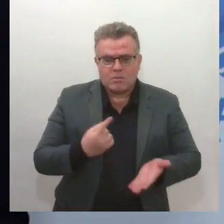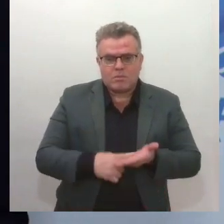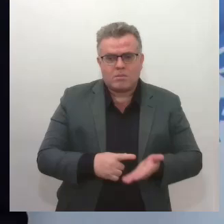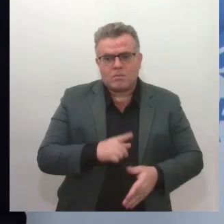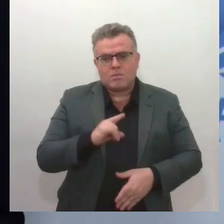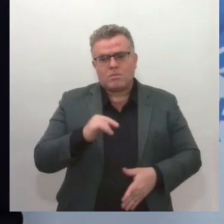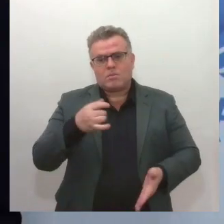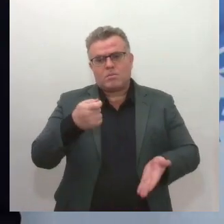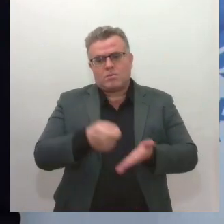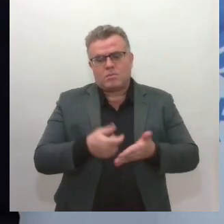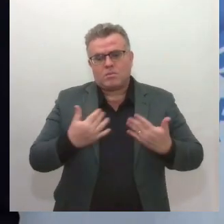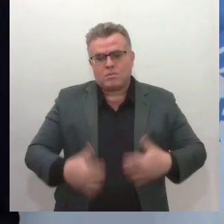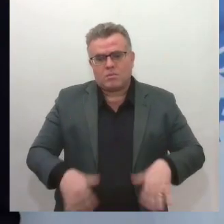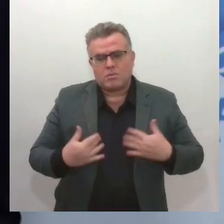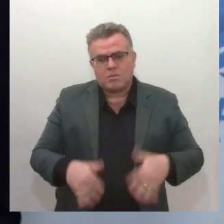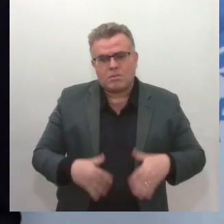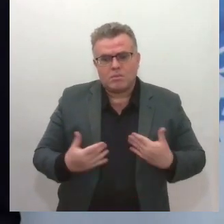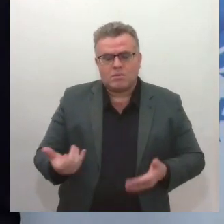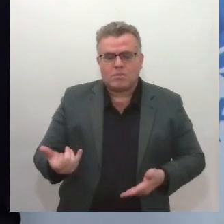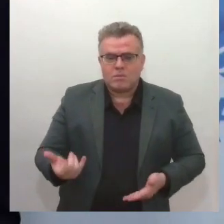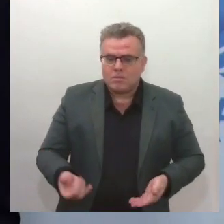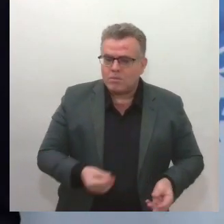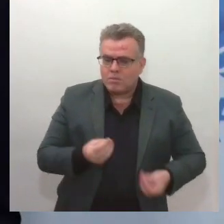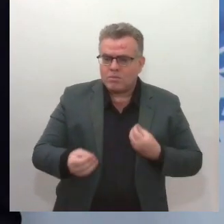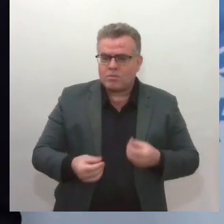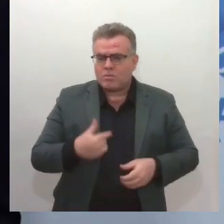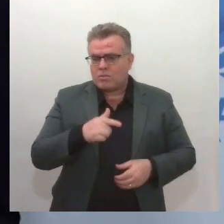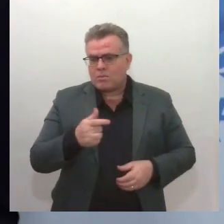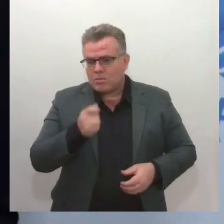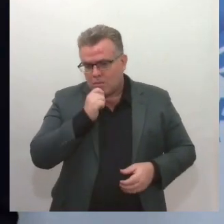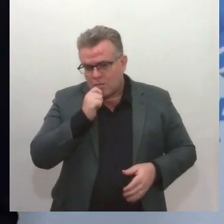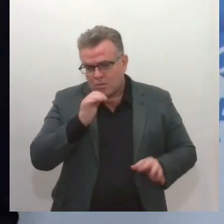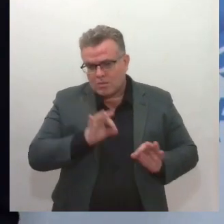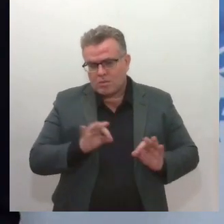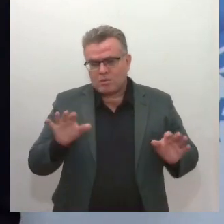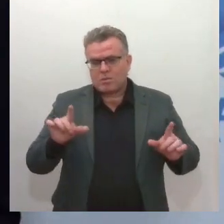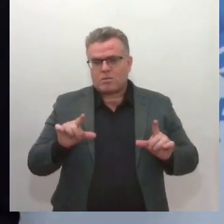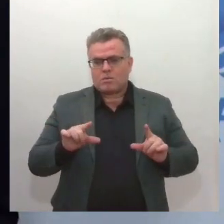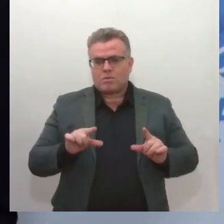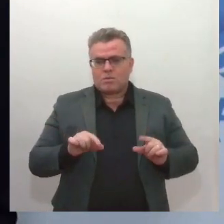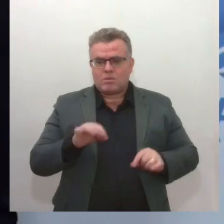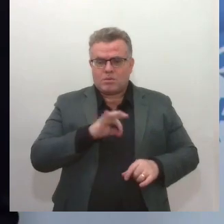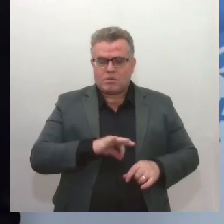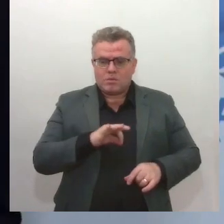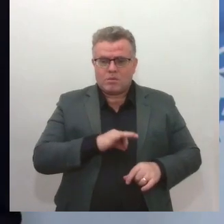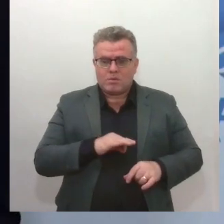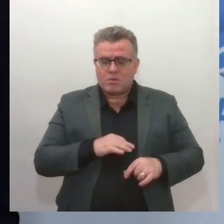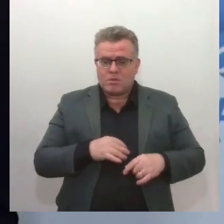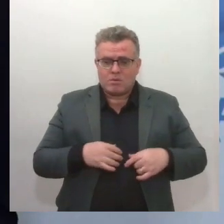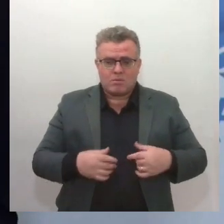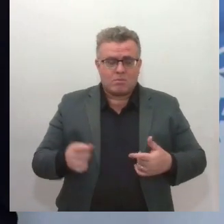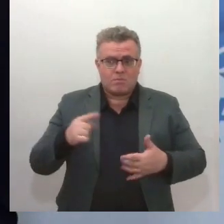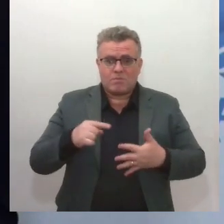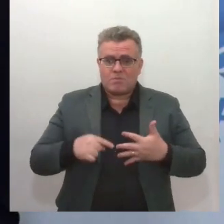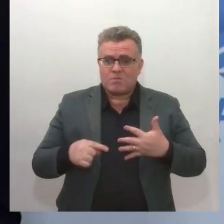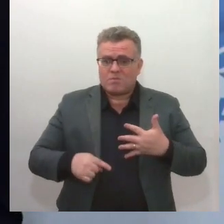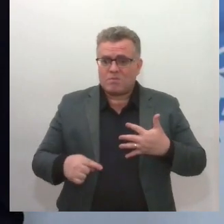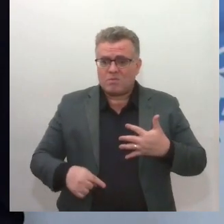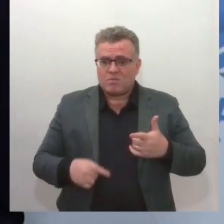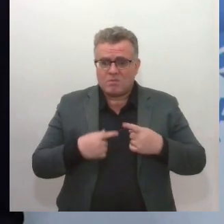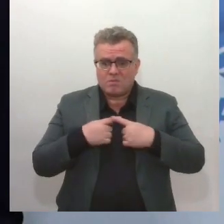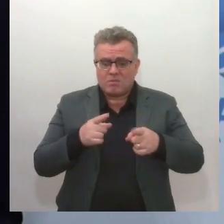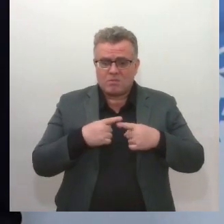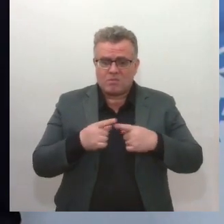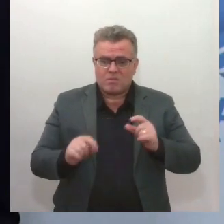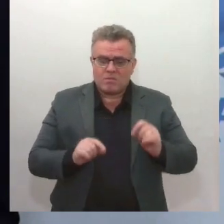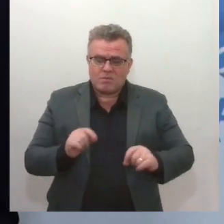receberam pagamento, outros não, com diminuição de salário. São tantas alegações sem fundamento, assim como descarte irregular do lixo, que